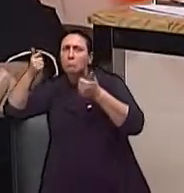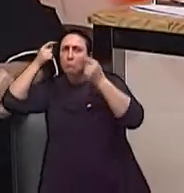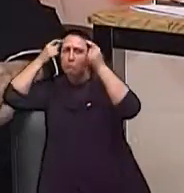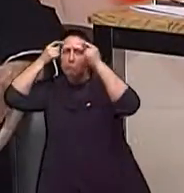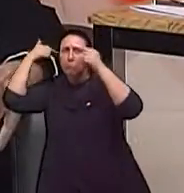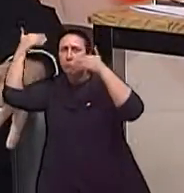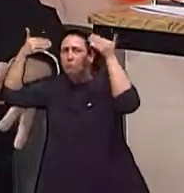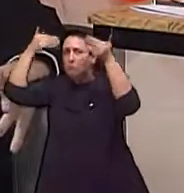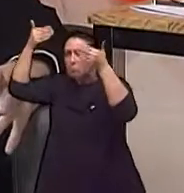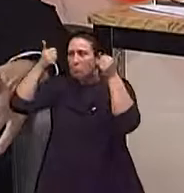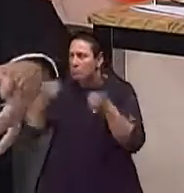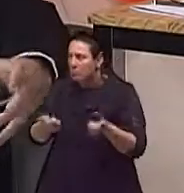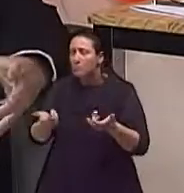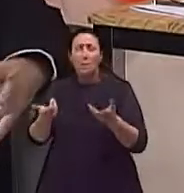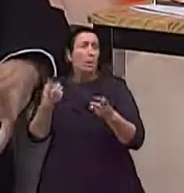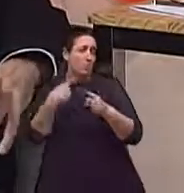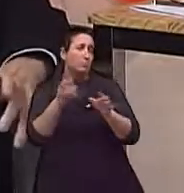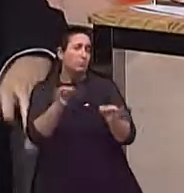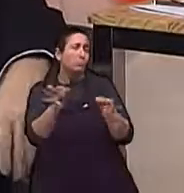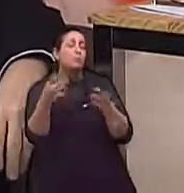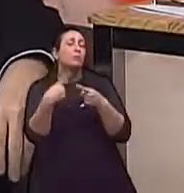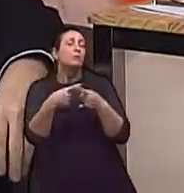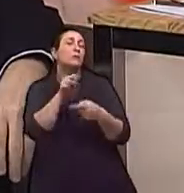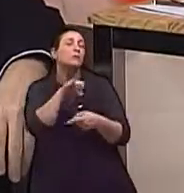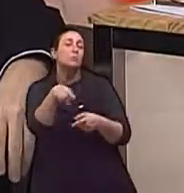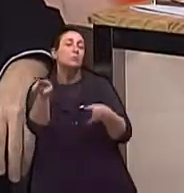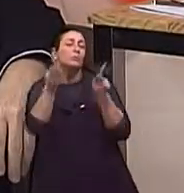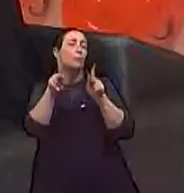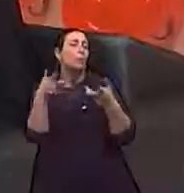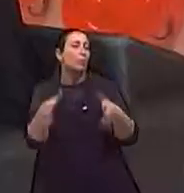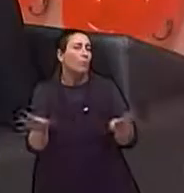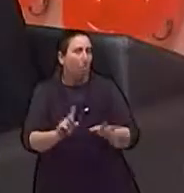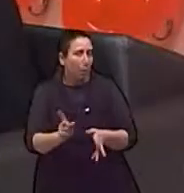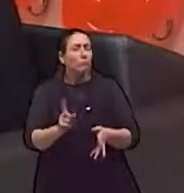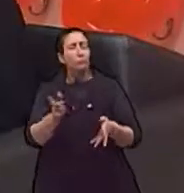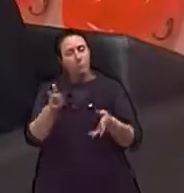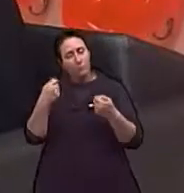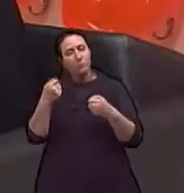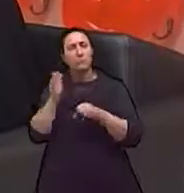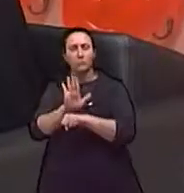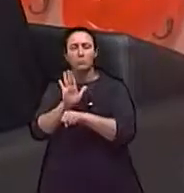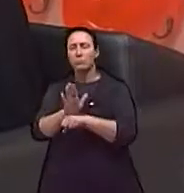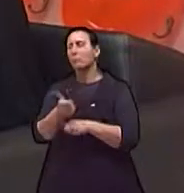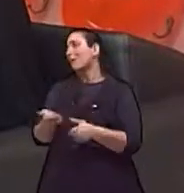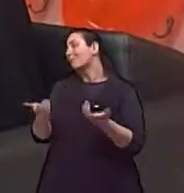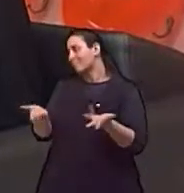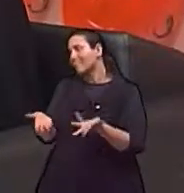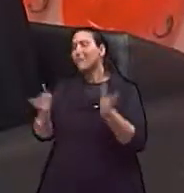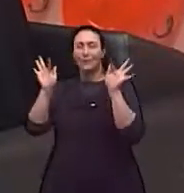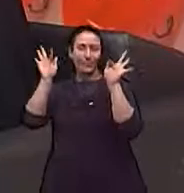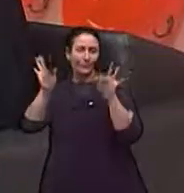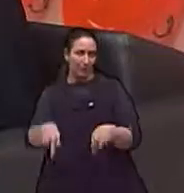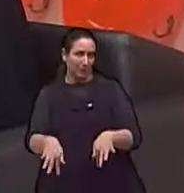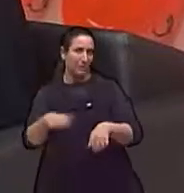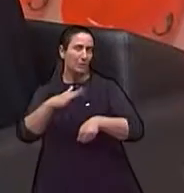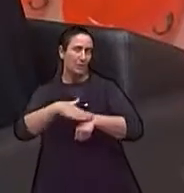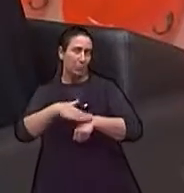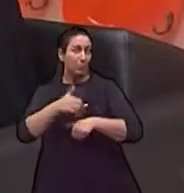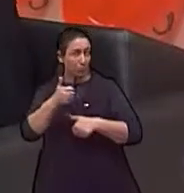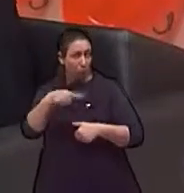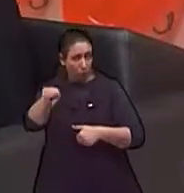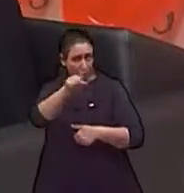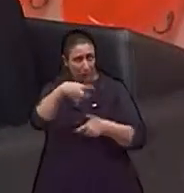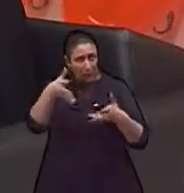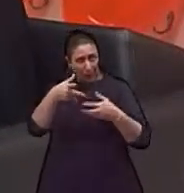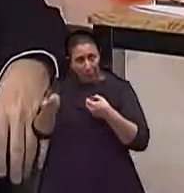né porque que não poder receber ajuda né clo É lógico Infelizmente o nosso tempo aqui terminou Mas é claro querem que o dor